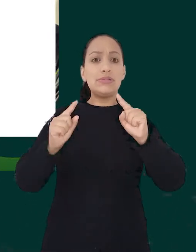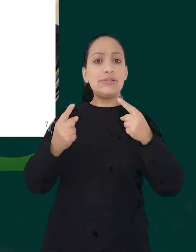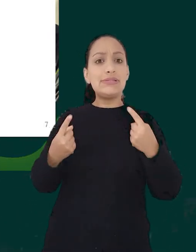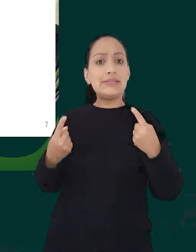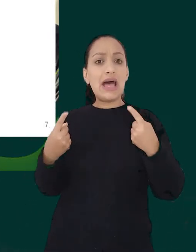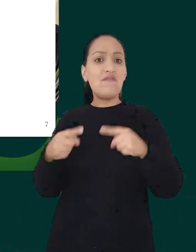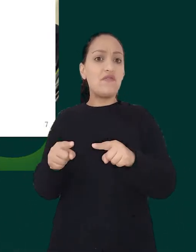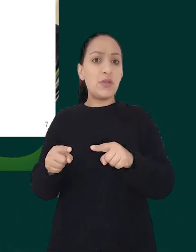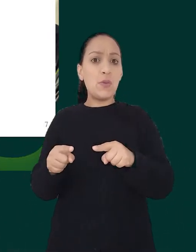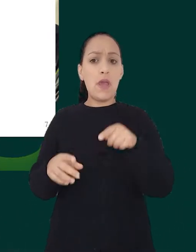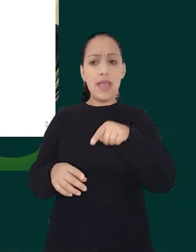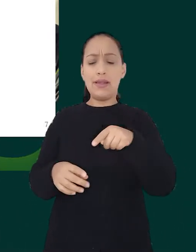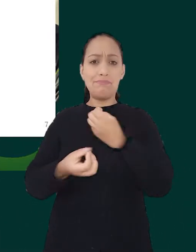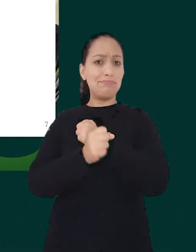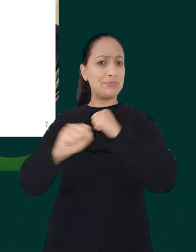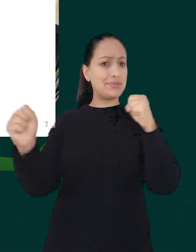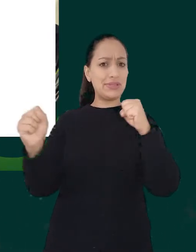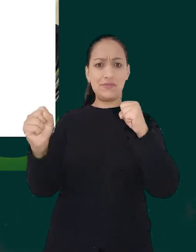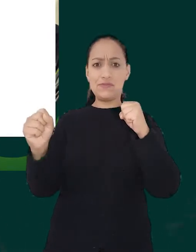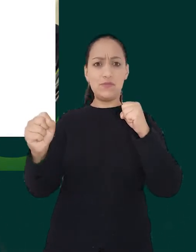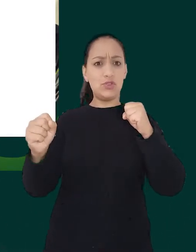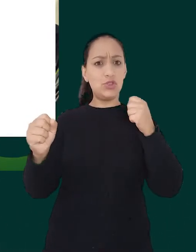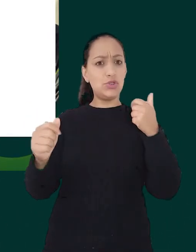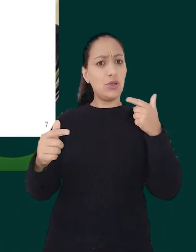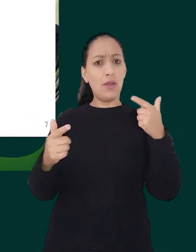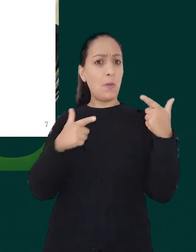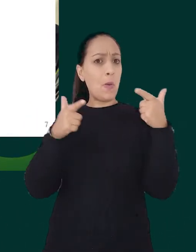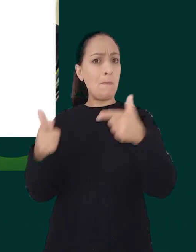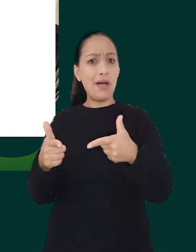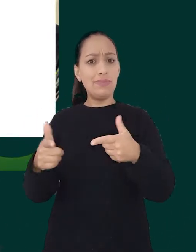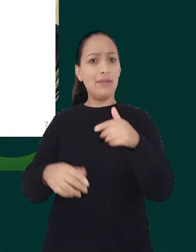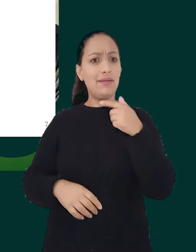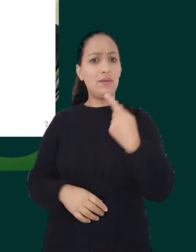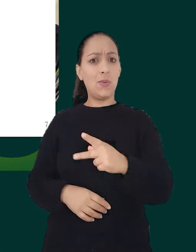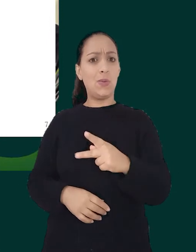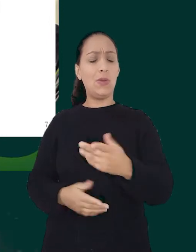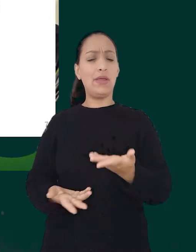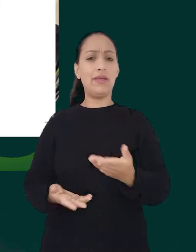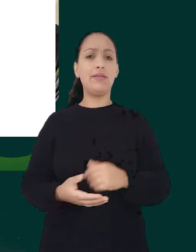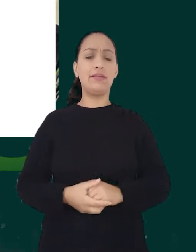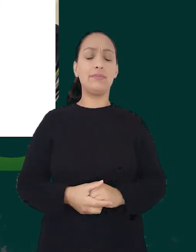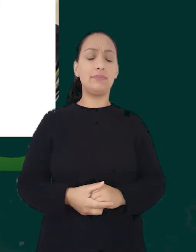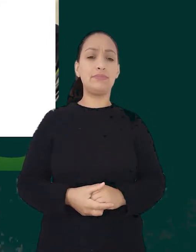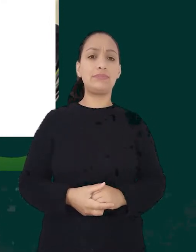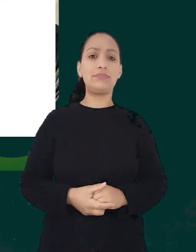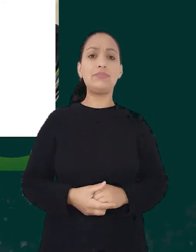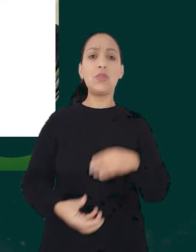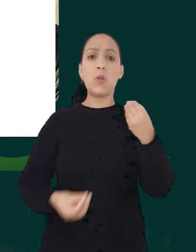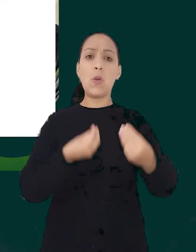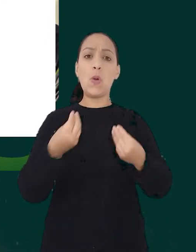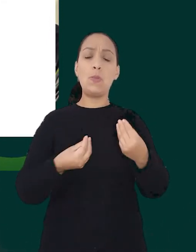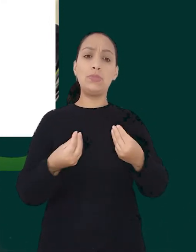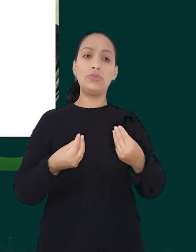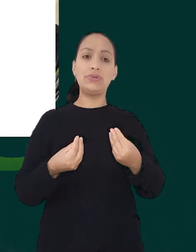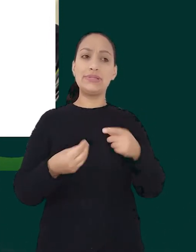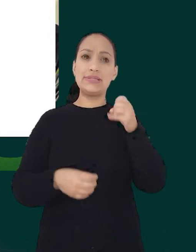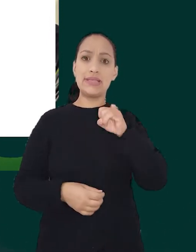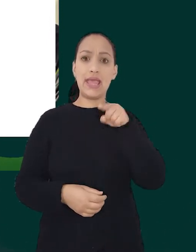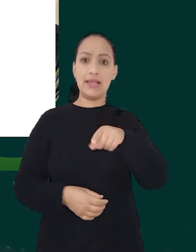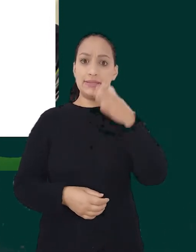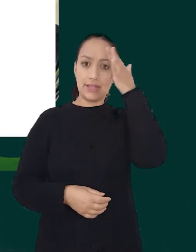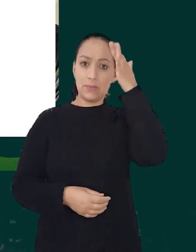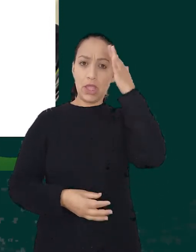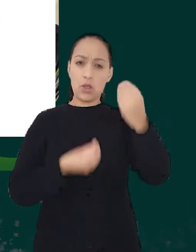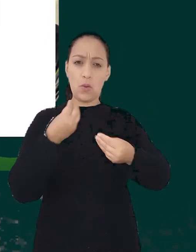ele é impossível de ser combatido, porque se ele souber como atacar furtivamente,